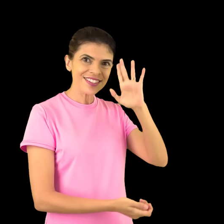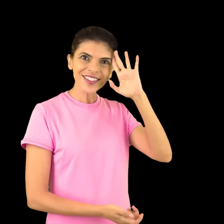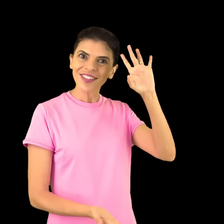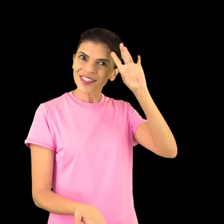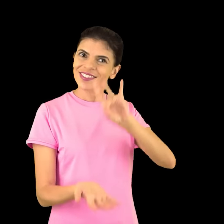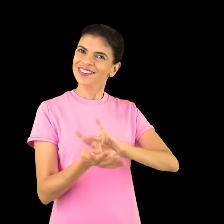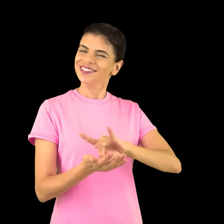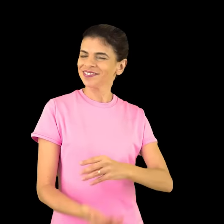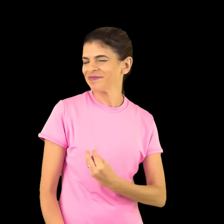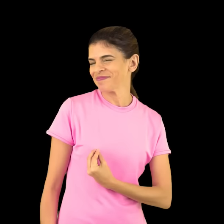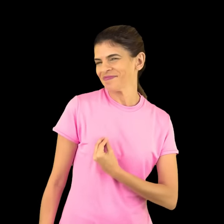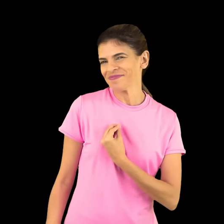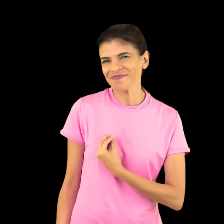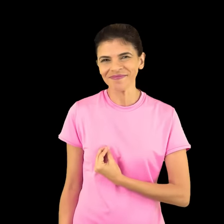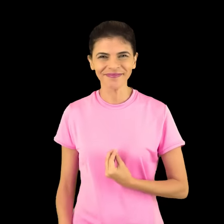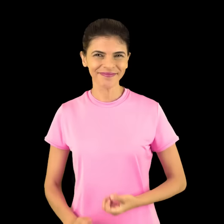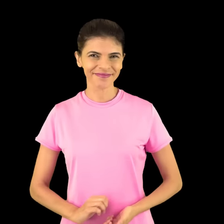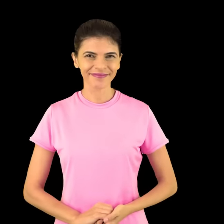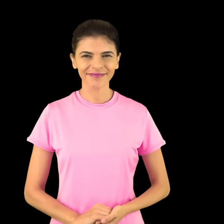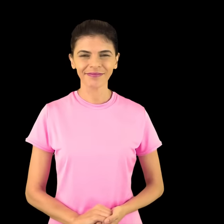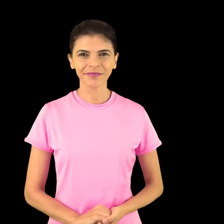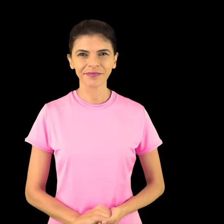o nosso lindo sonho Acontecer